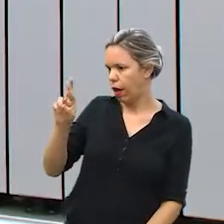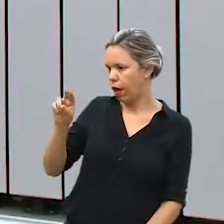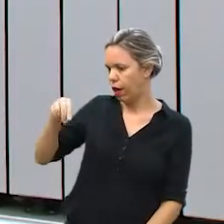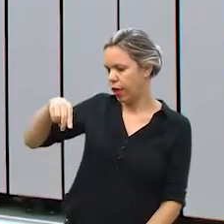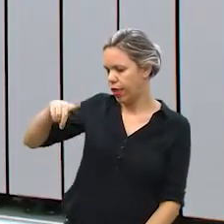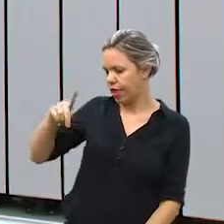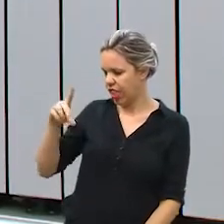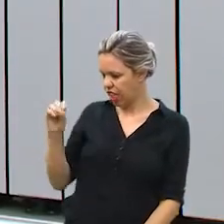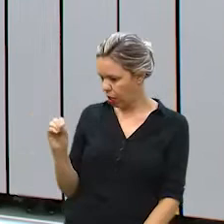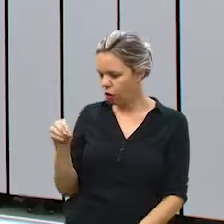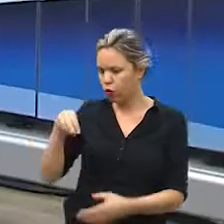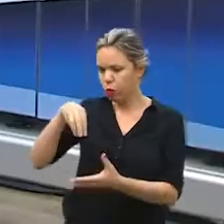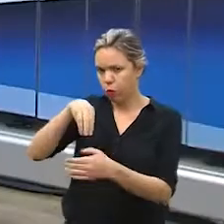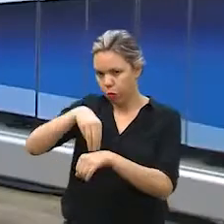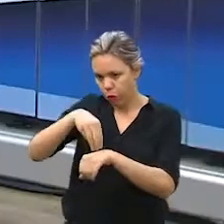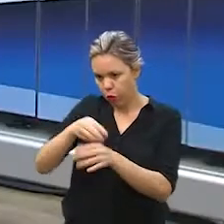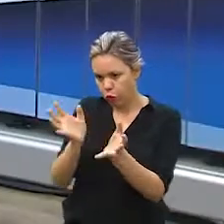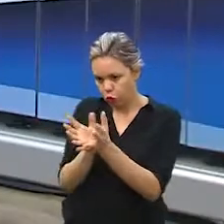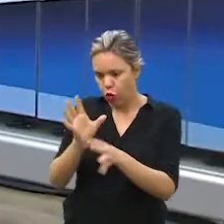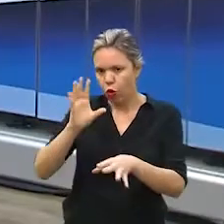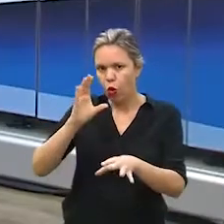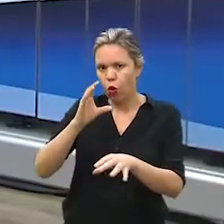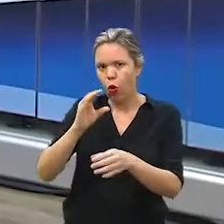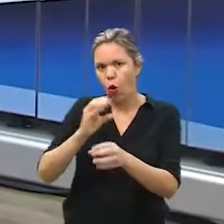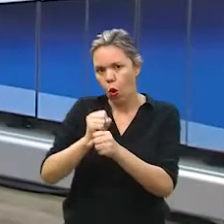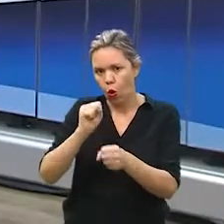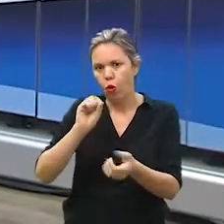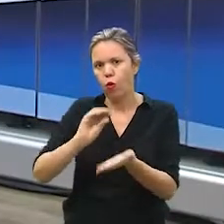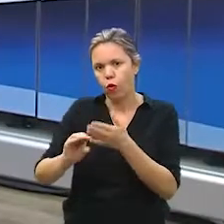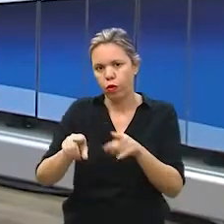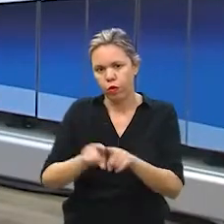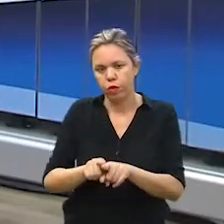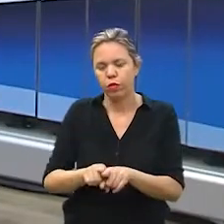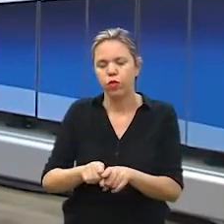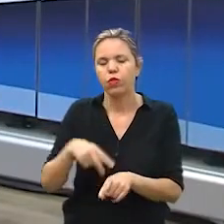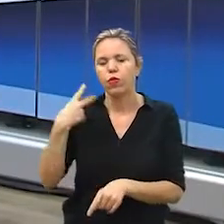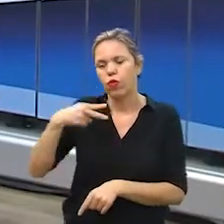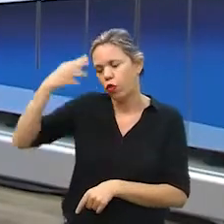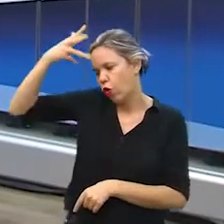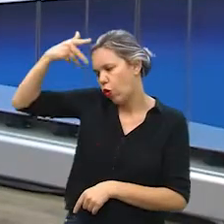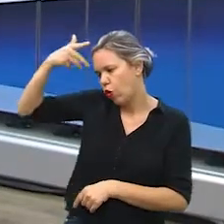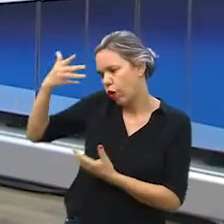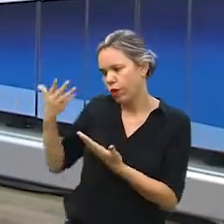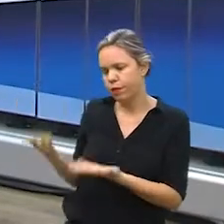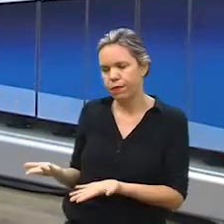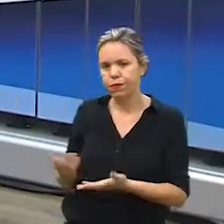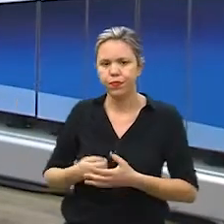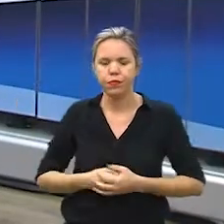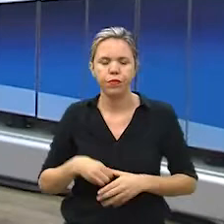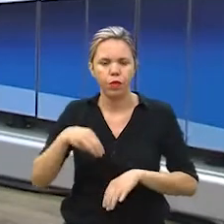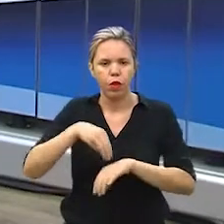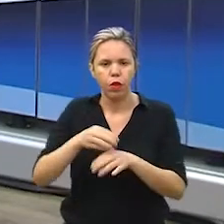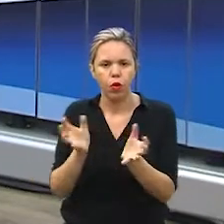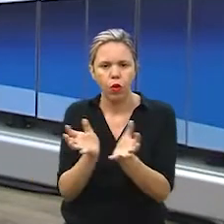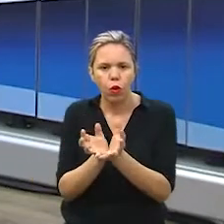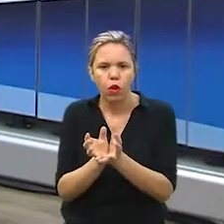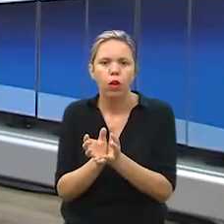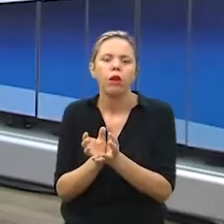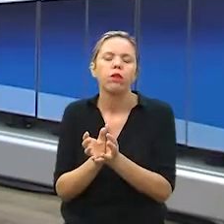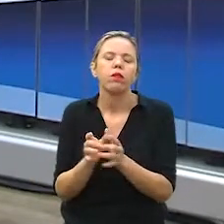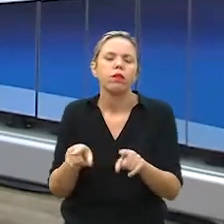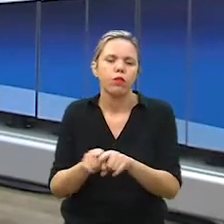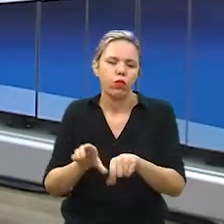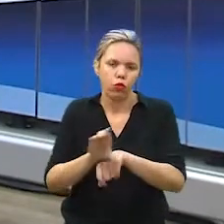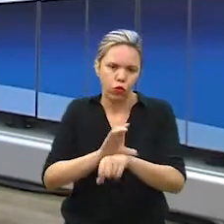ele que é membro da Comissão de Finanças e Orçamento, Rodrigo da Farmadic, membro da Comissão e também